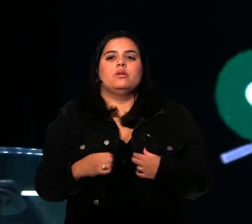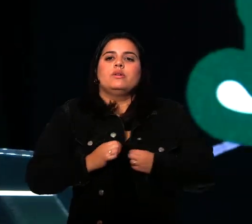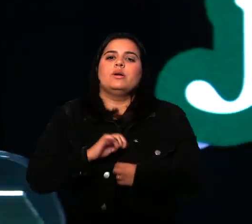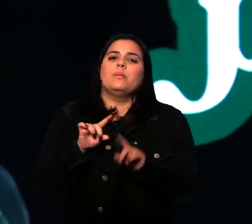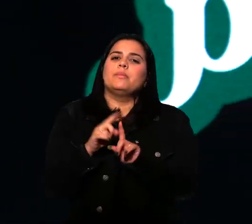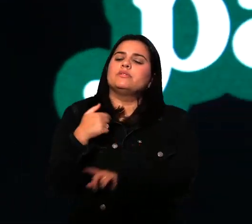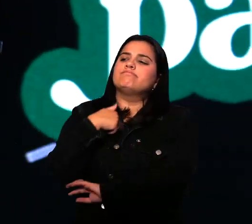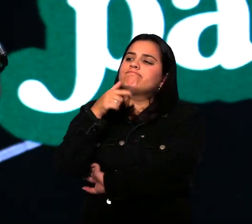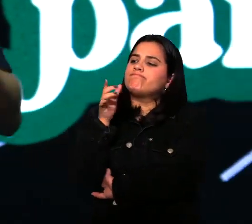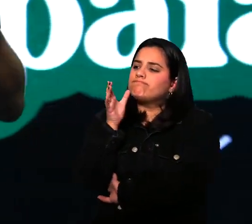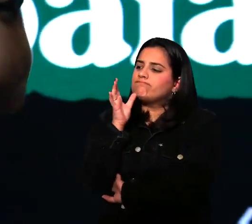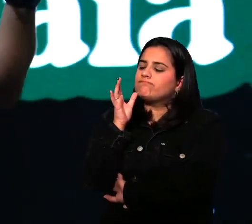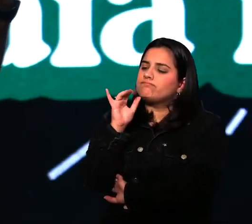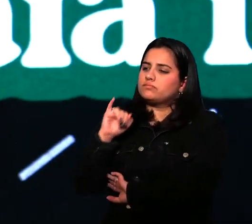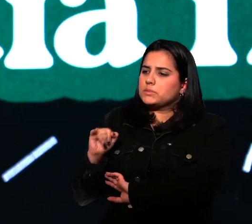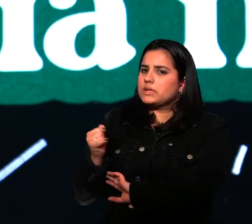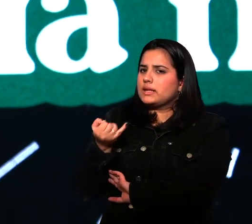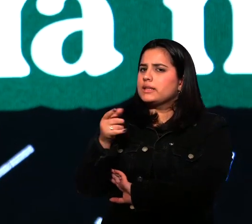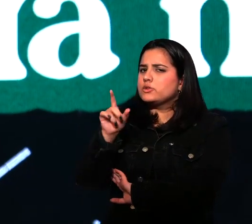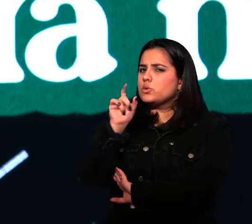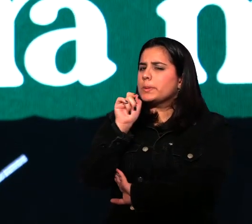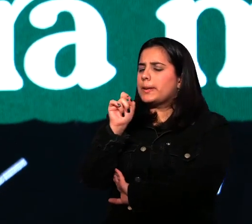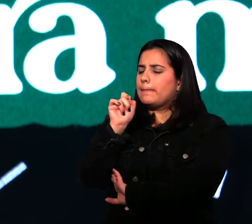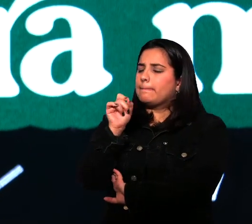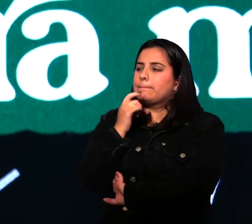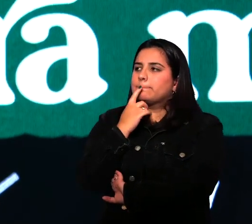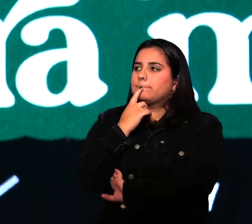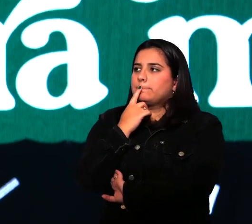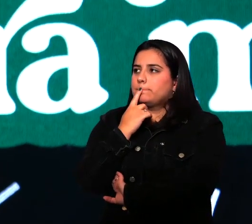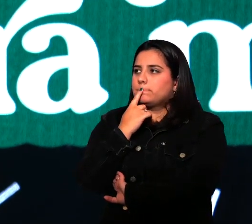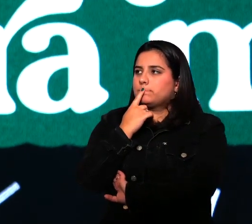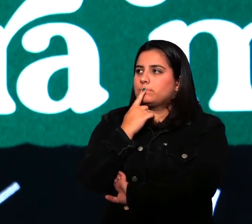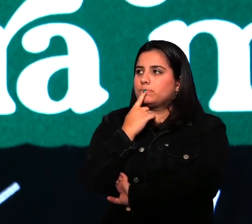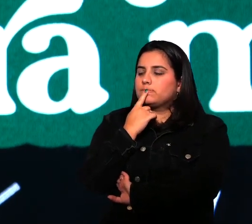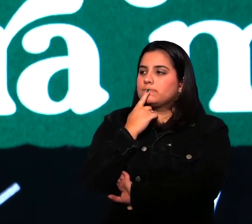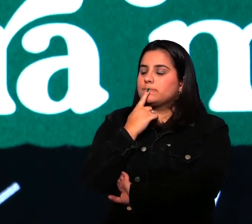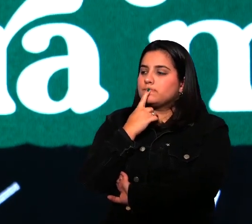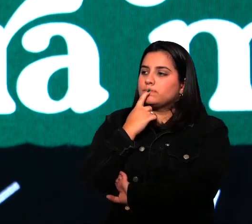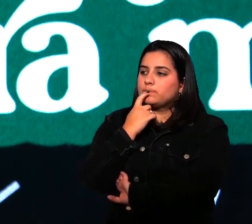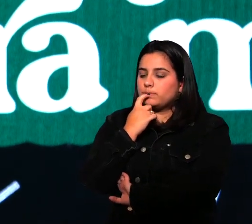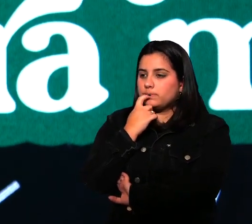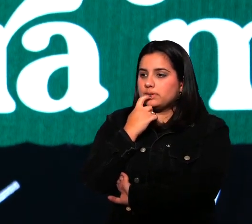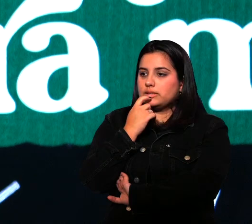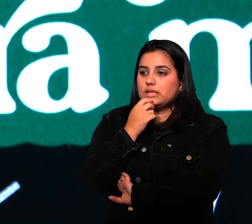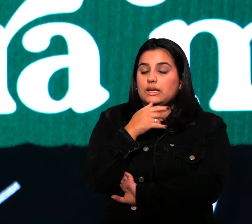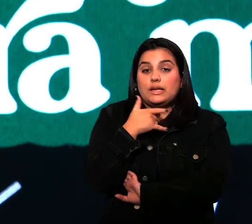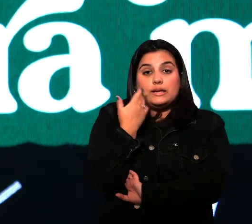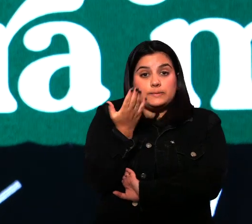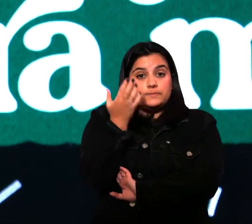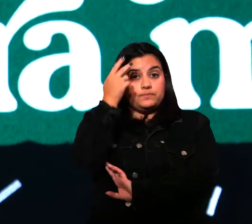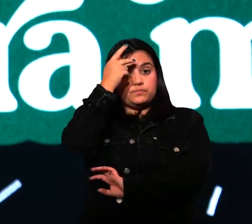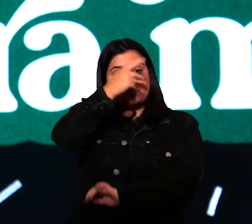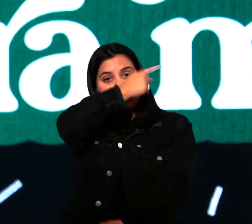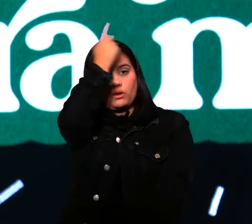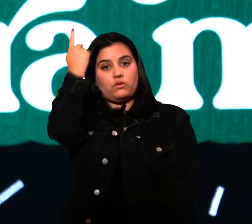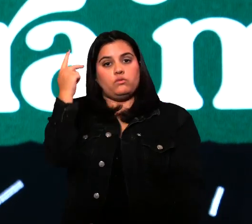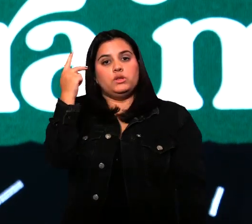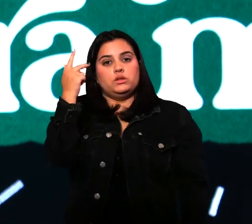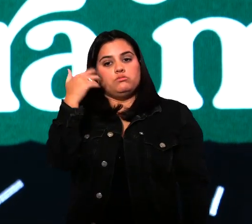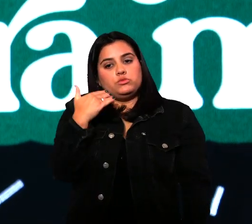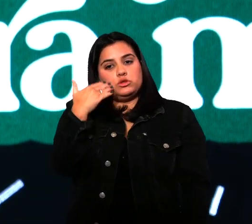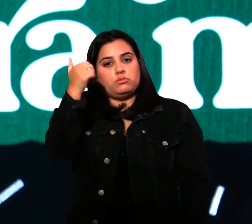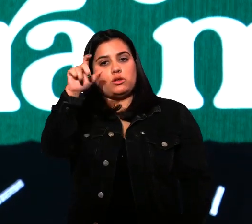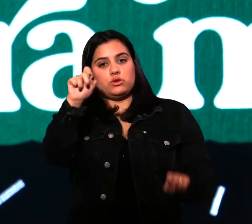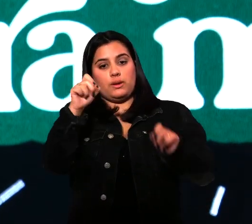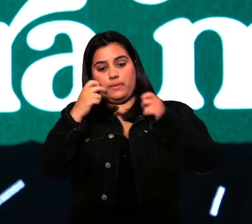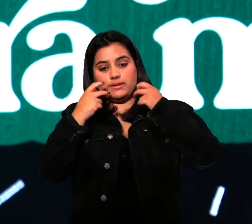atenção, em tantas coisas da história, mas uma coisa que me chamou a atenção, que eu queria compartilhar com vocês, é que quando ele foi chamado para ser um dos candidatos a ser